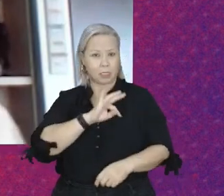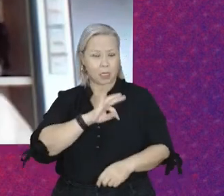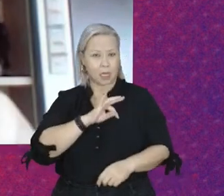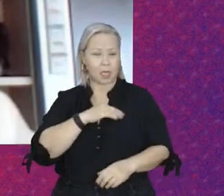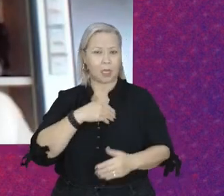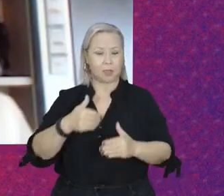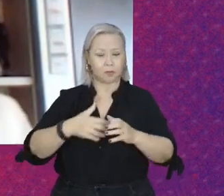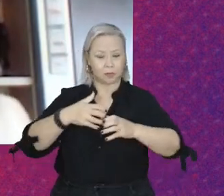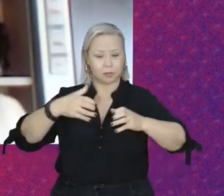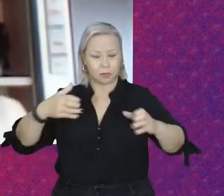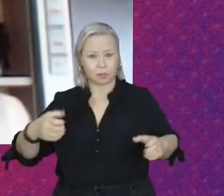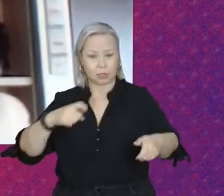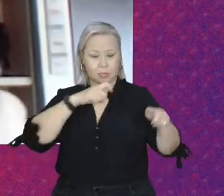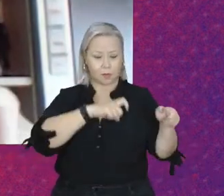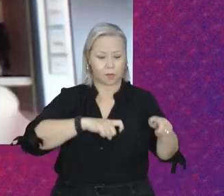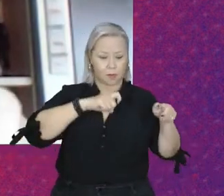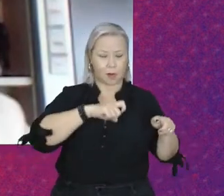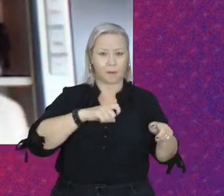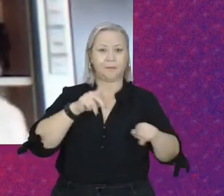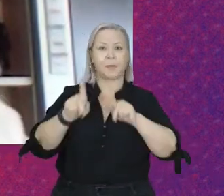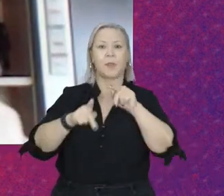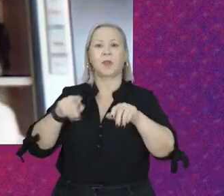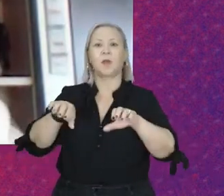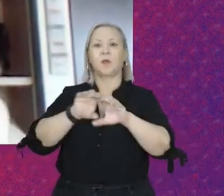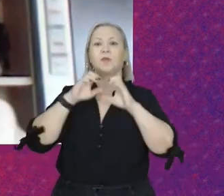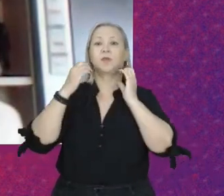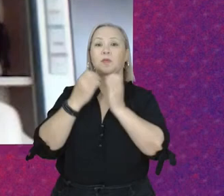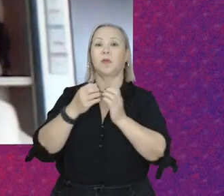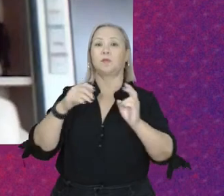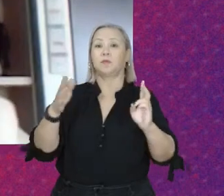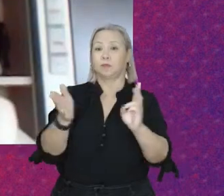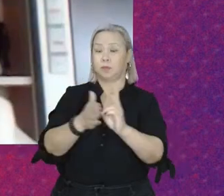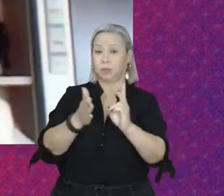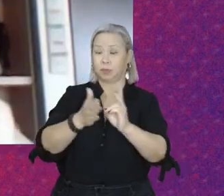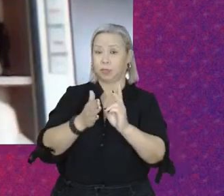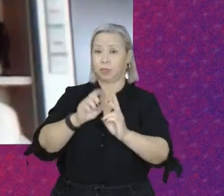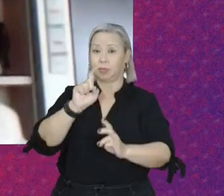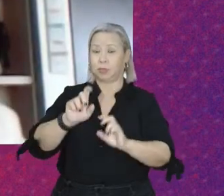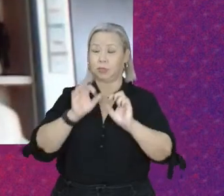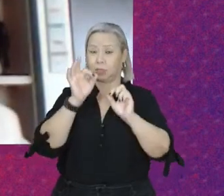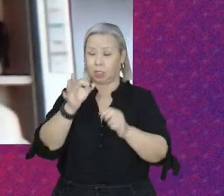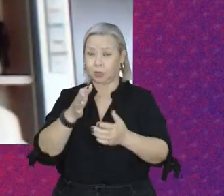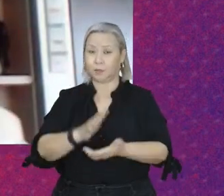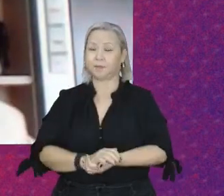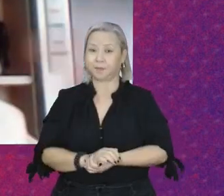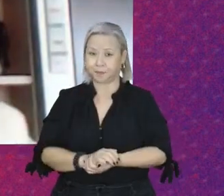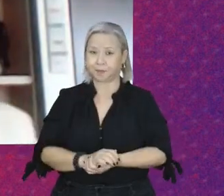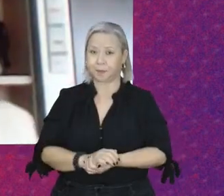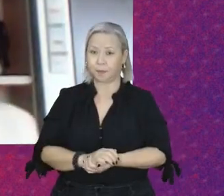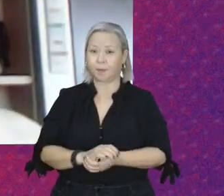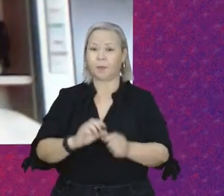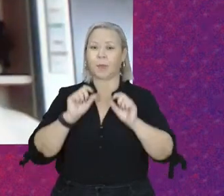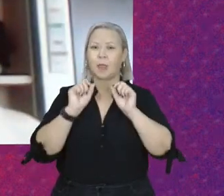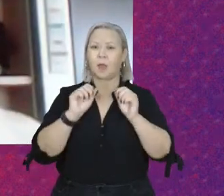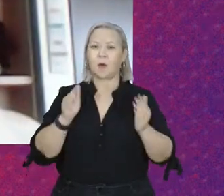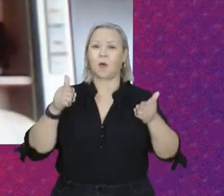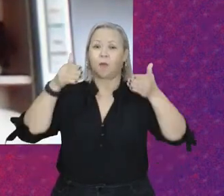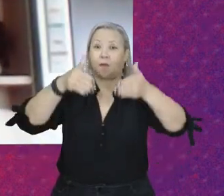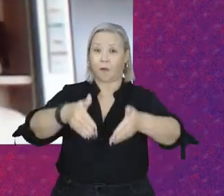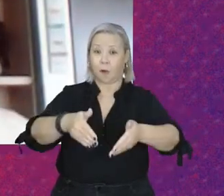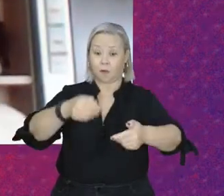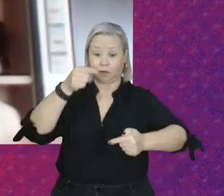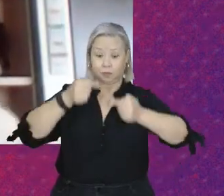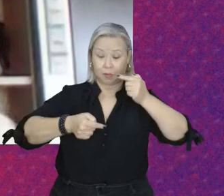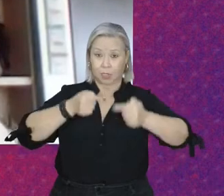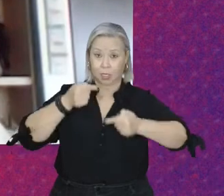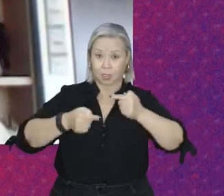rural, né? Os povos e comunidades tradicionais sendo, vamos dizer assim, como um foco das políticas